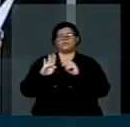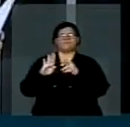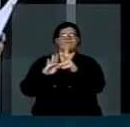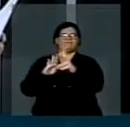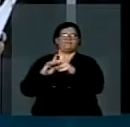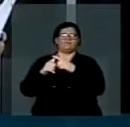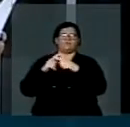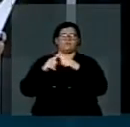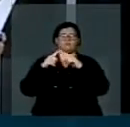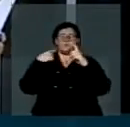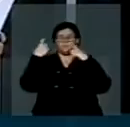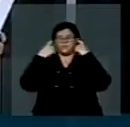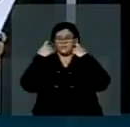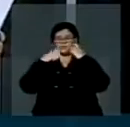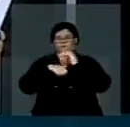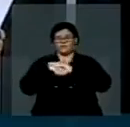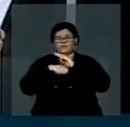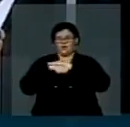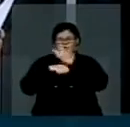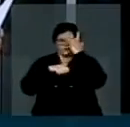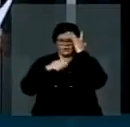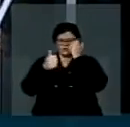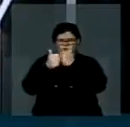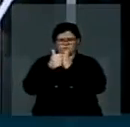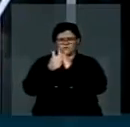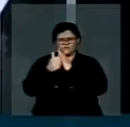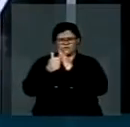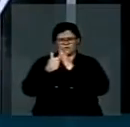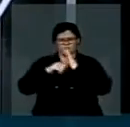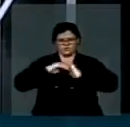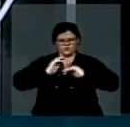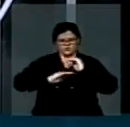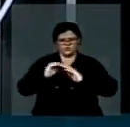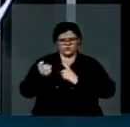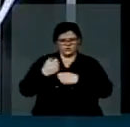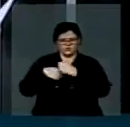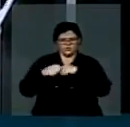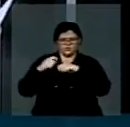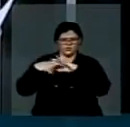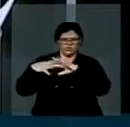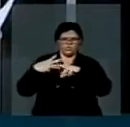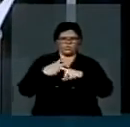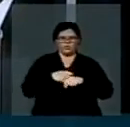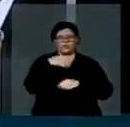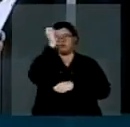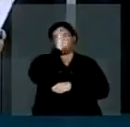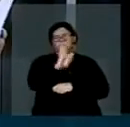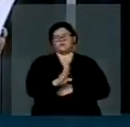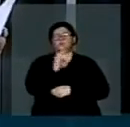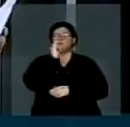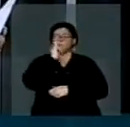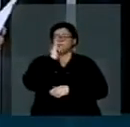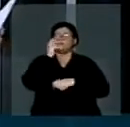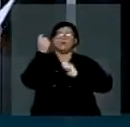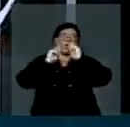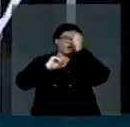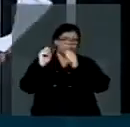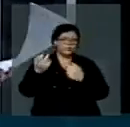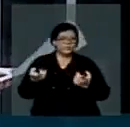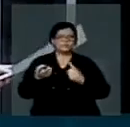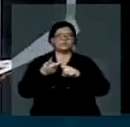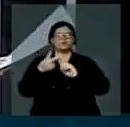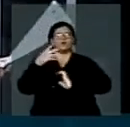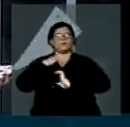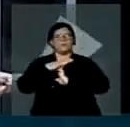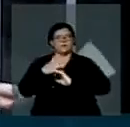preocupações de quem acompanha mais de perto a trajetória da economia brasileira. A indústria, por exemplo, evoluiu